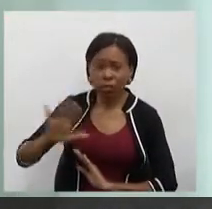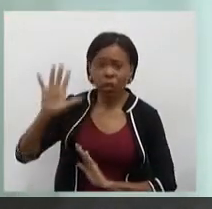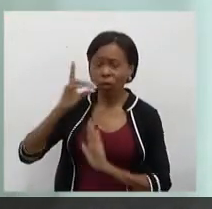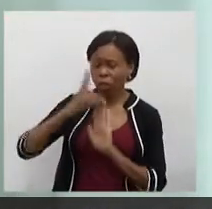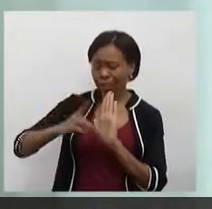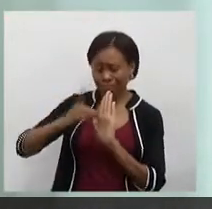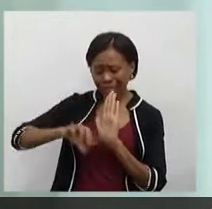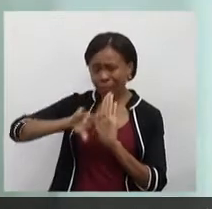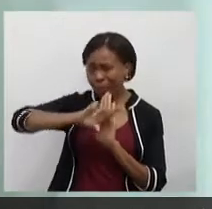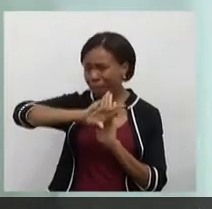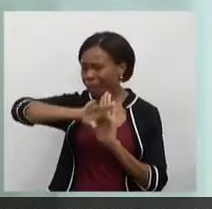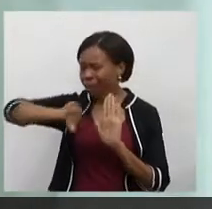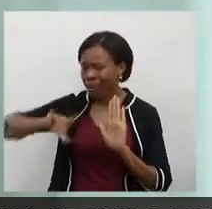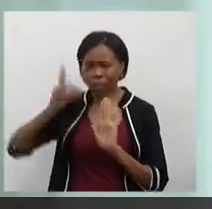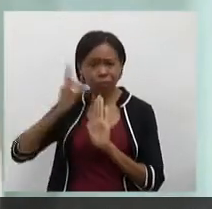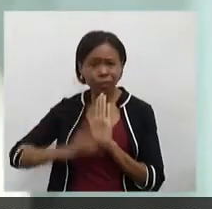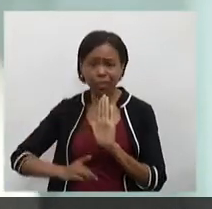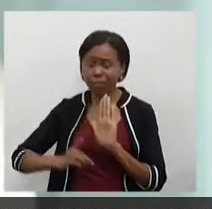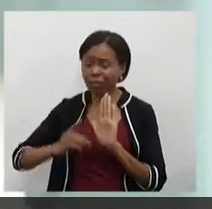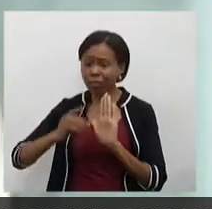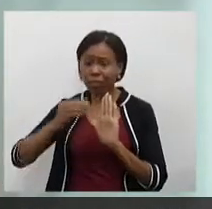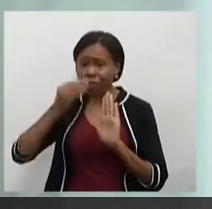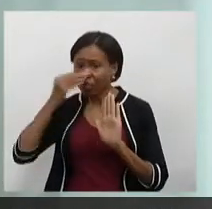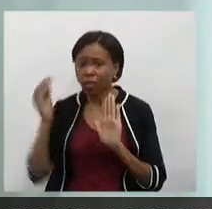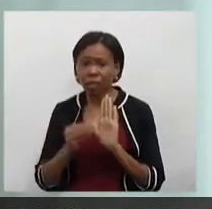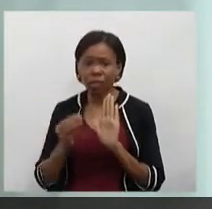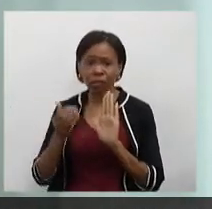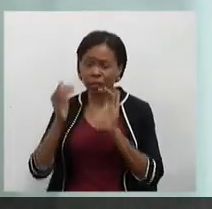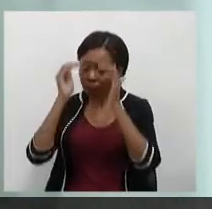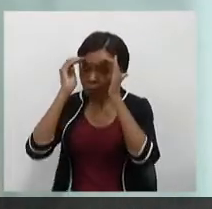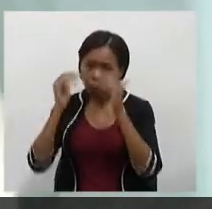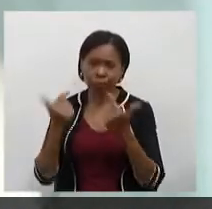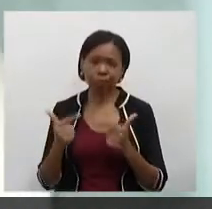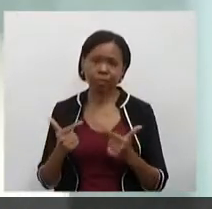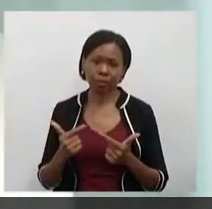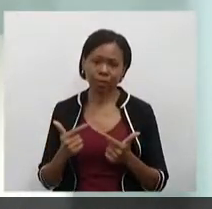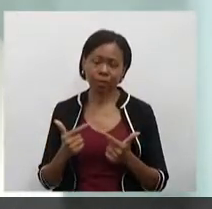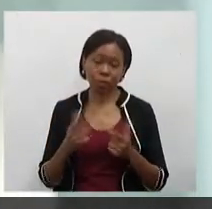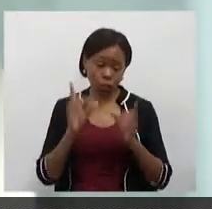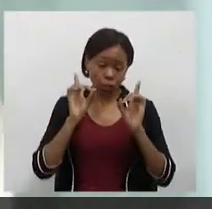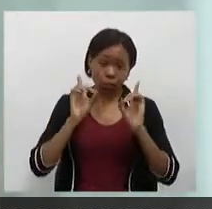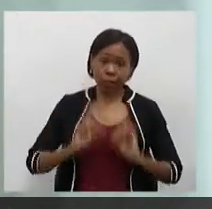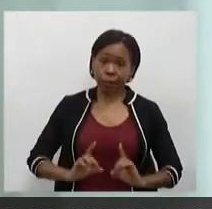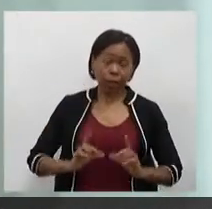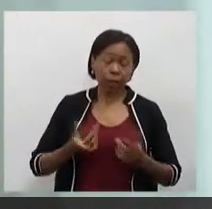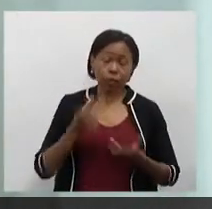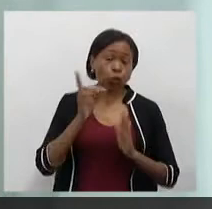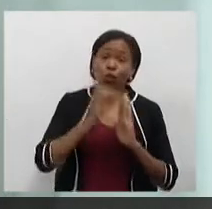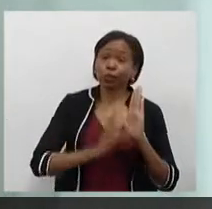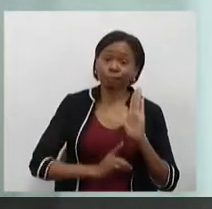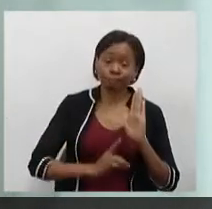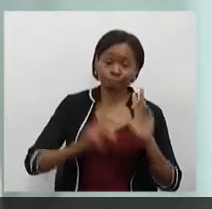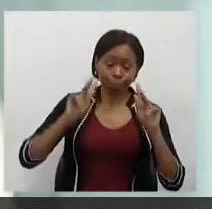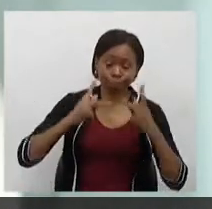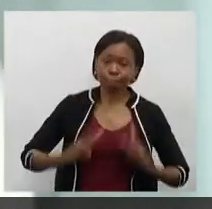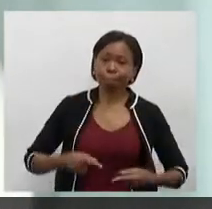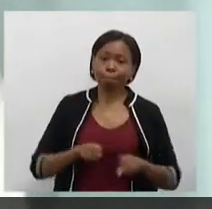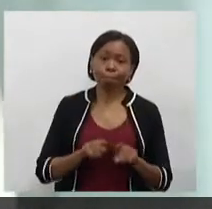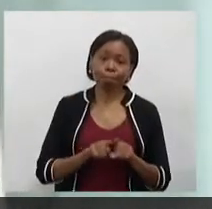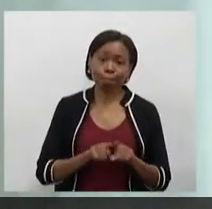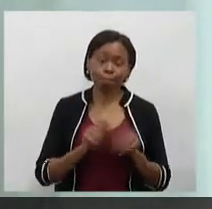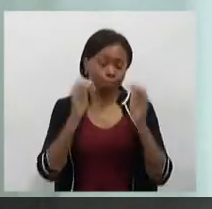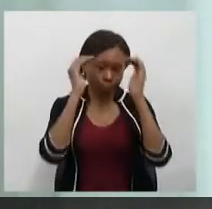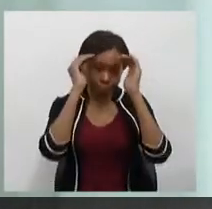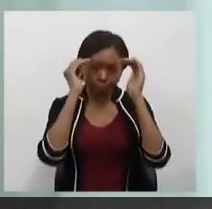direitos internacionais, direitos humanos estão sendo feridos. Então, eu espero que aqui nessa, que saia dessa comissão,